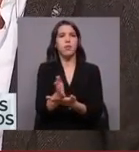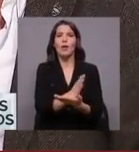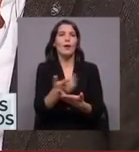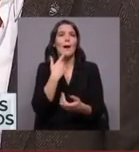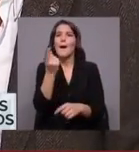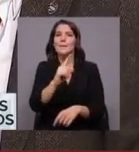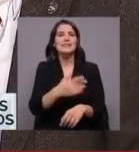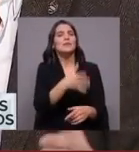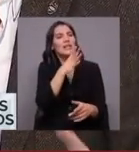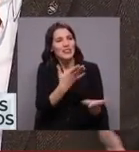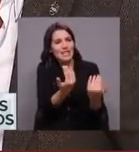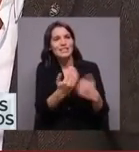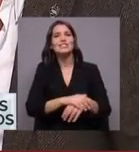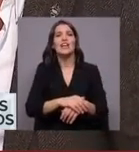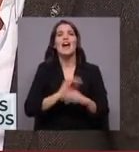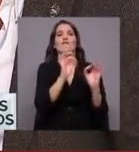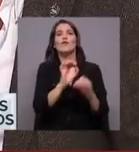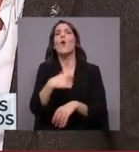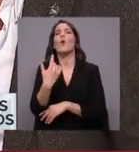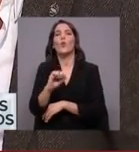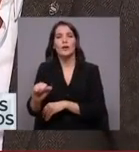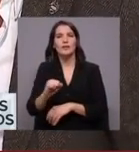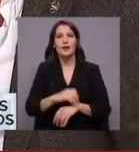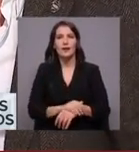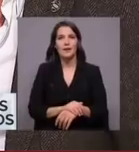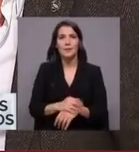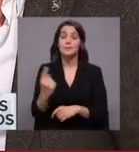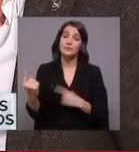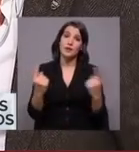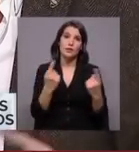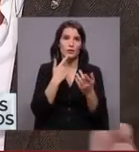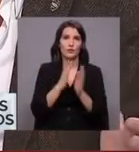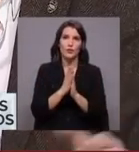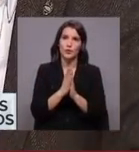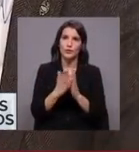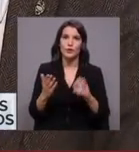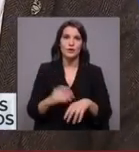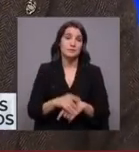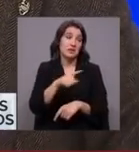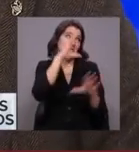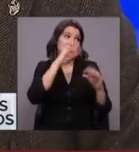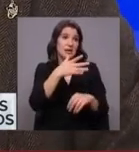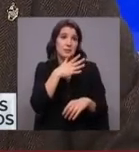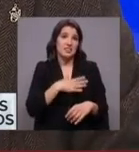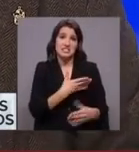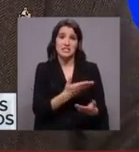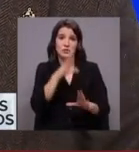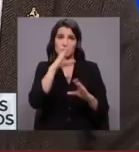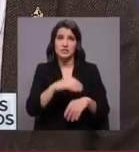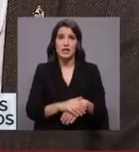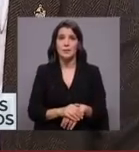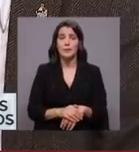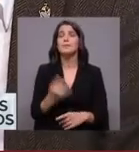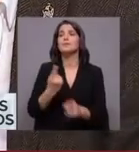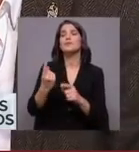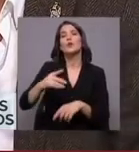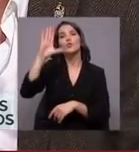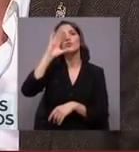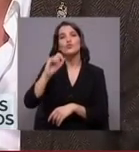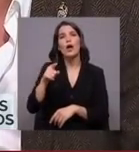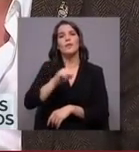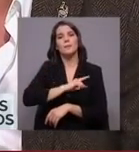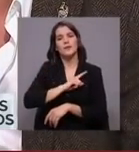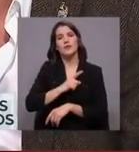materialização liga quando quer fazer o nosso Portugal está também para tirar não sabe que ele está da frente é